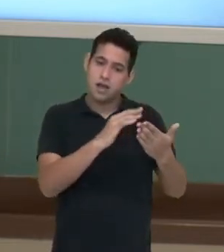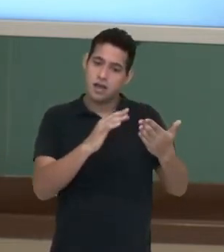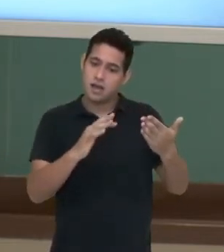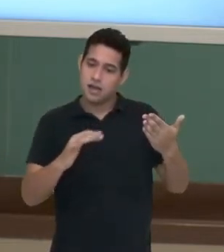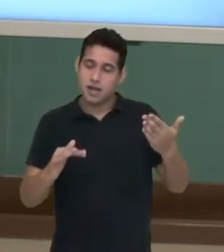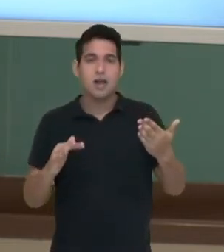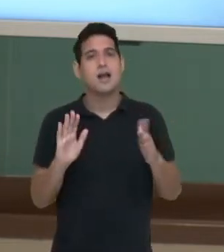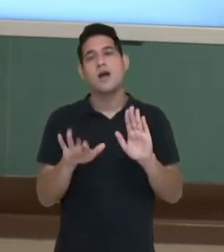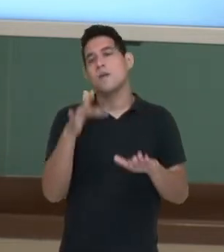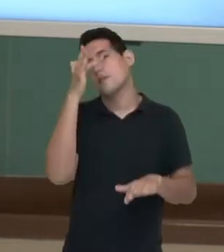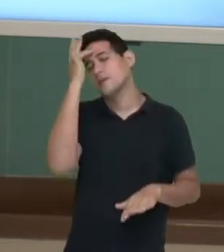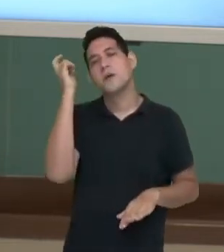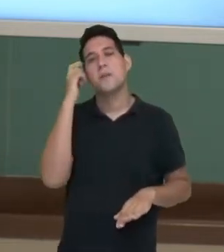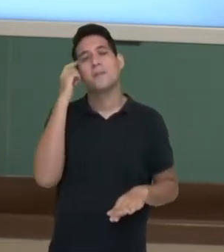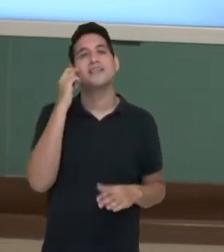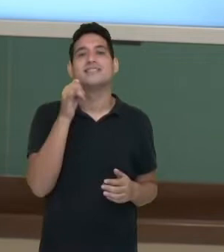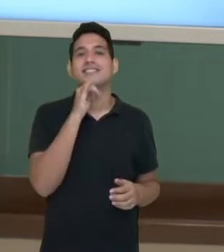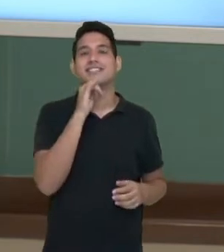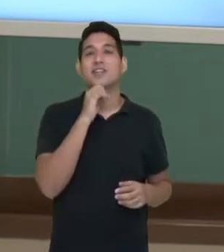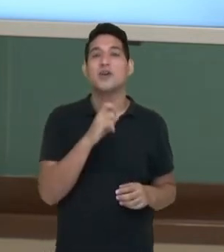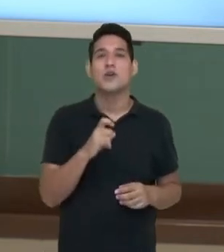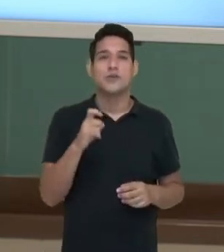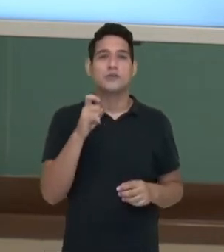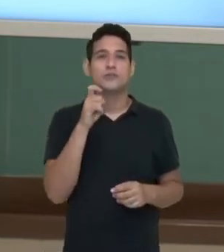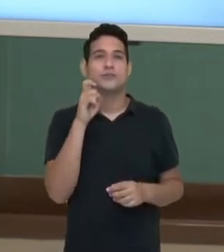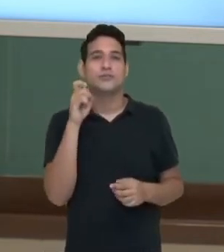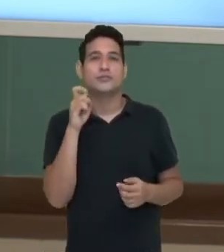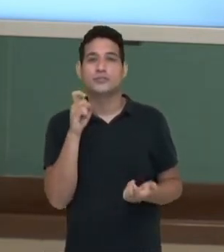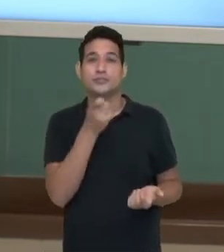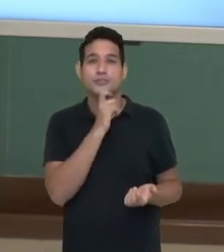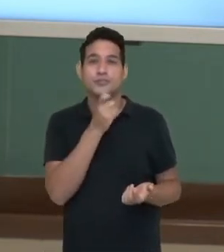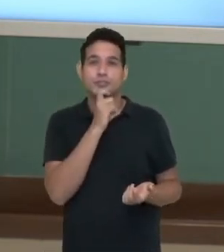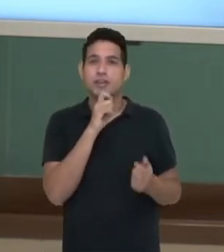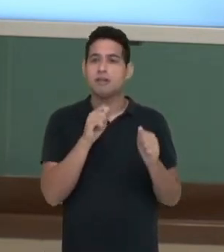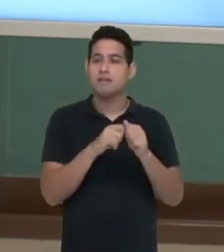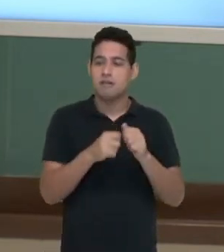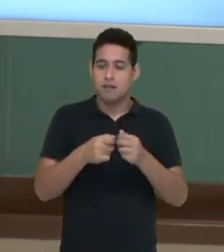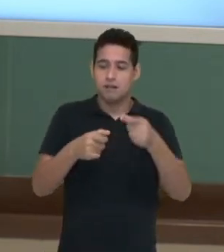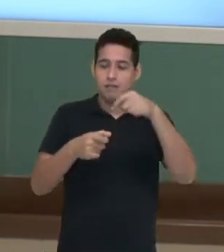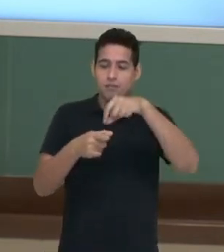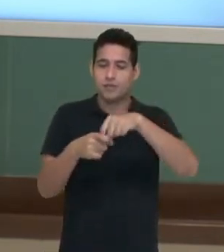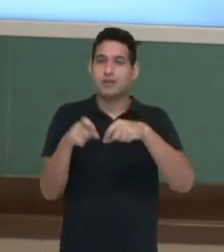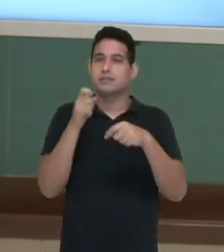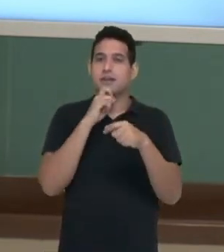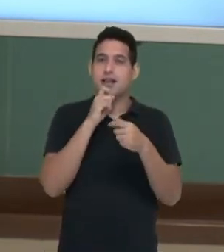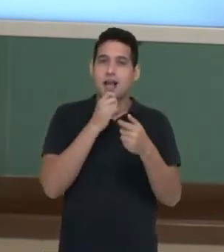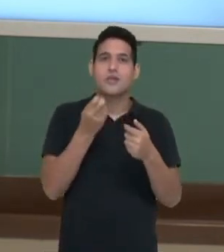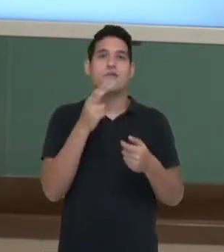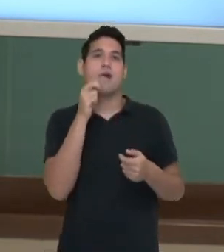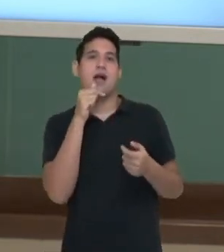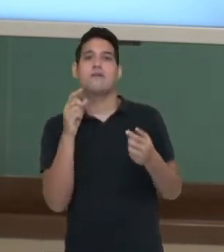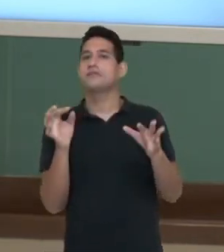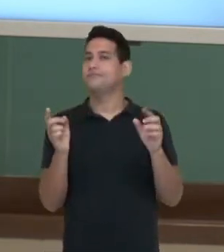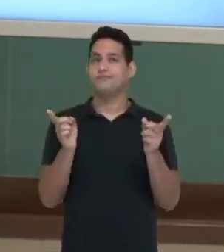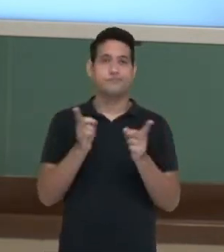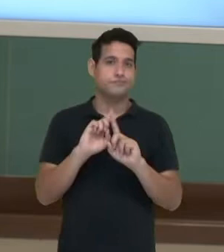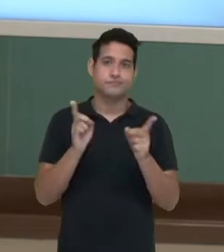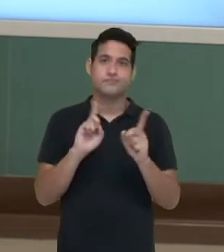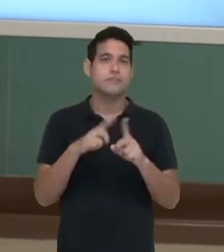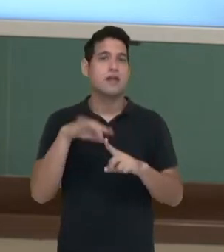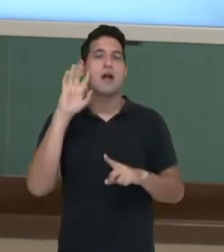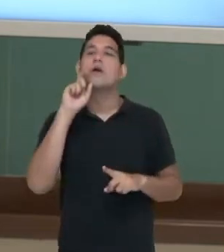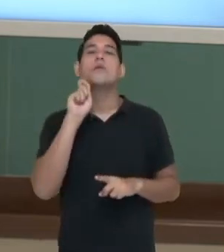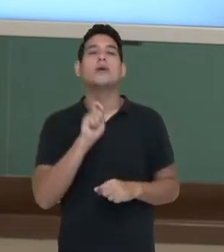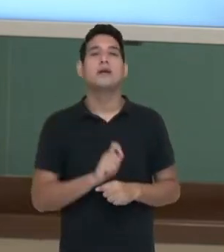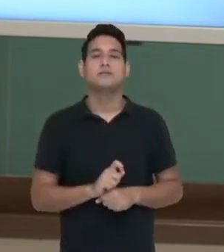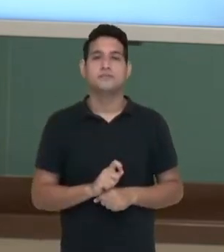que o gelo vai transferir, né? Ali ele que vai tornar gelado o suco ou a água. Não, na verdade o que